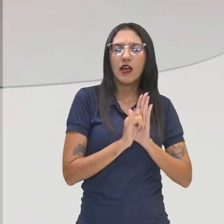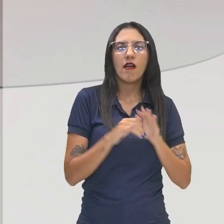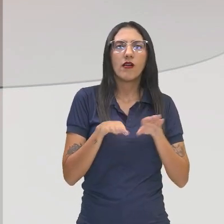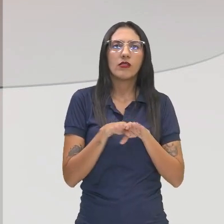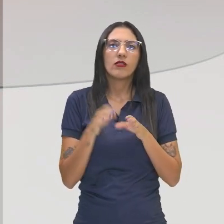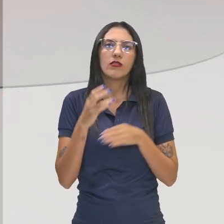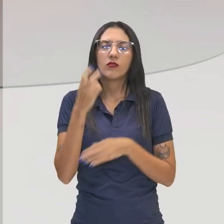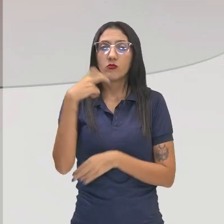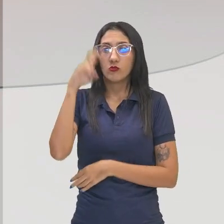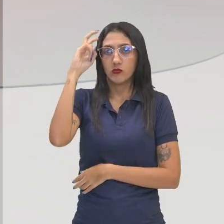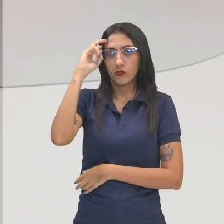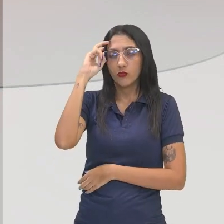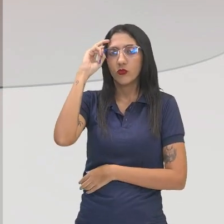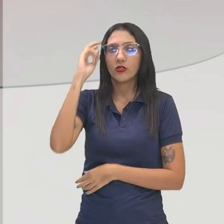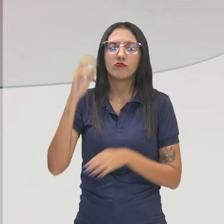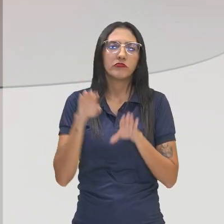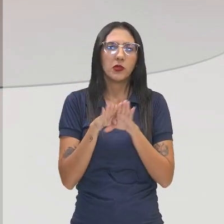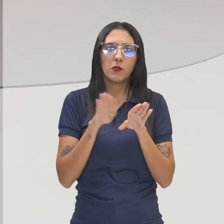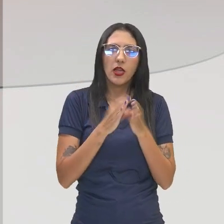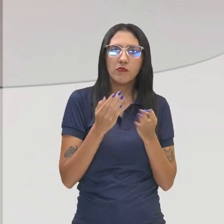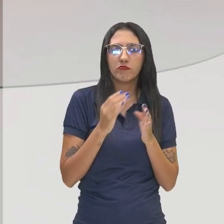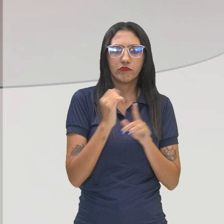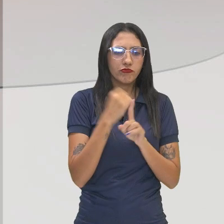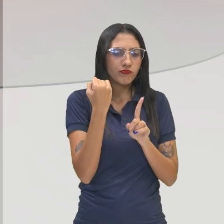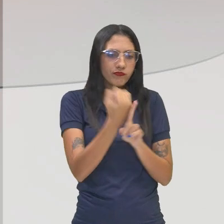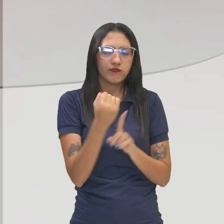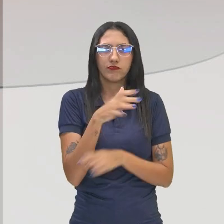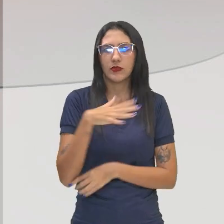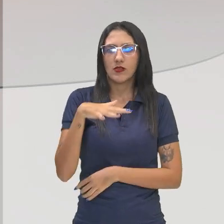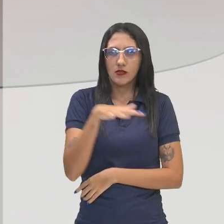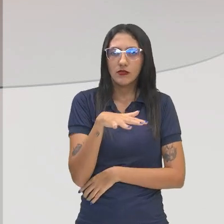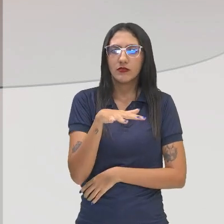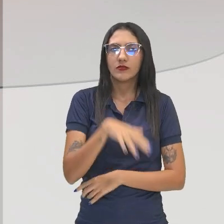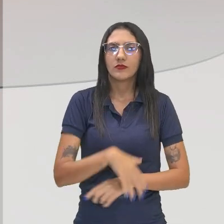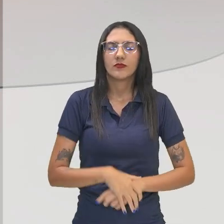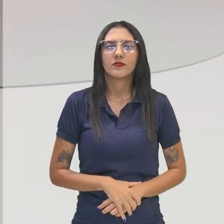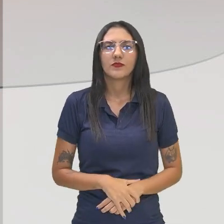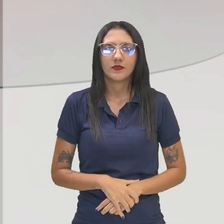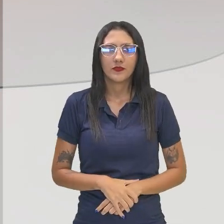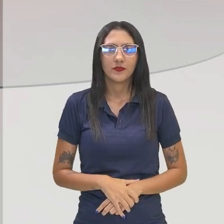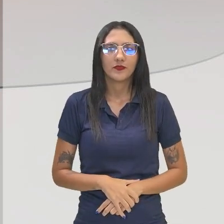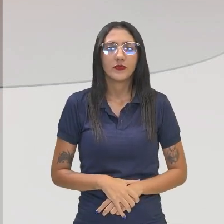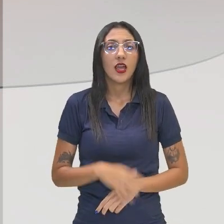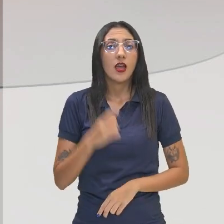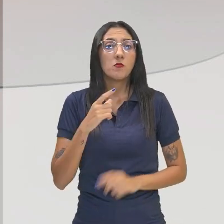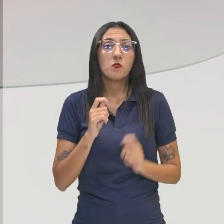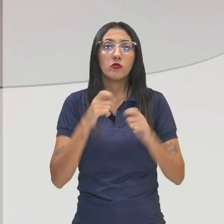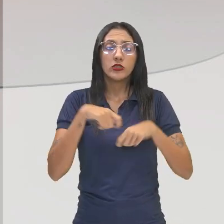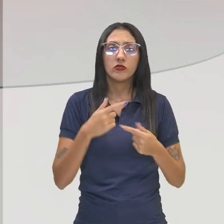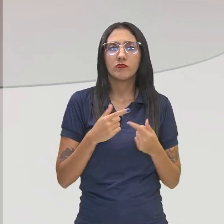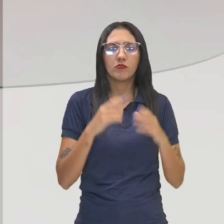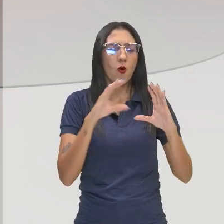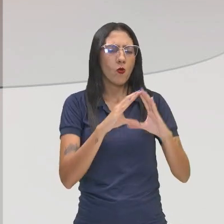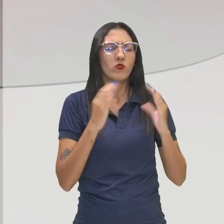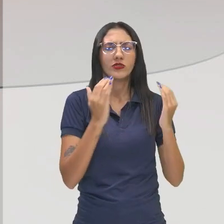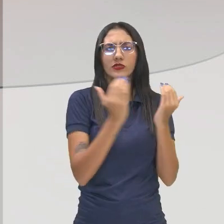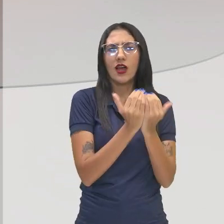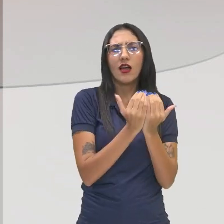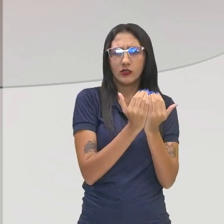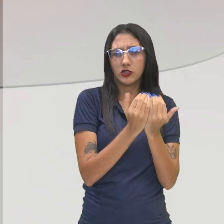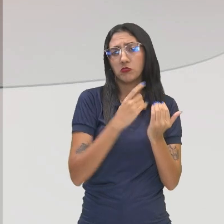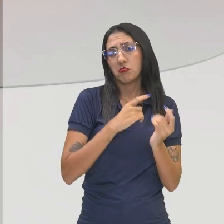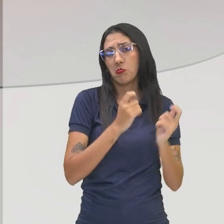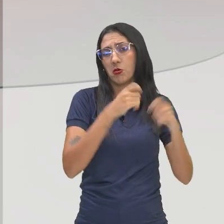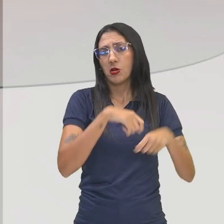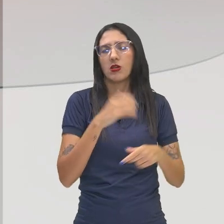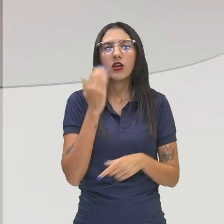cultura e civilização, né? Ele permite que as comunidades, de um modo geral,